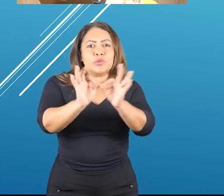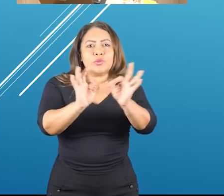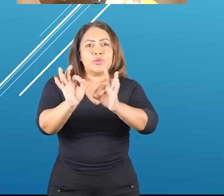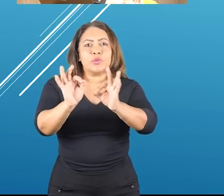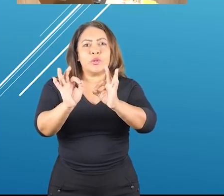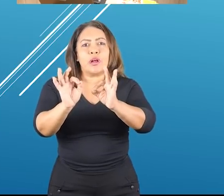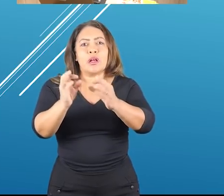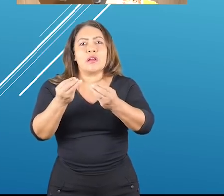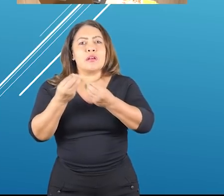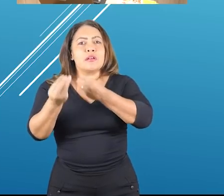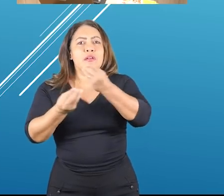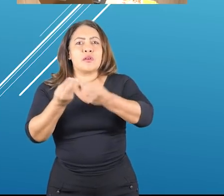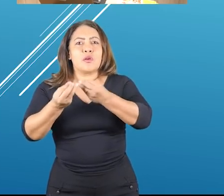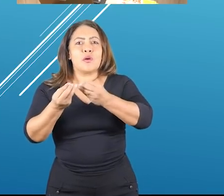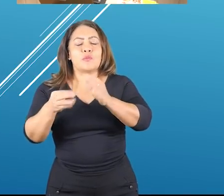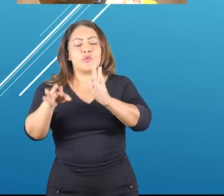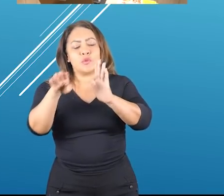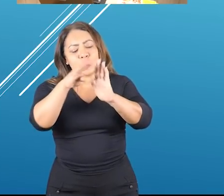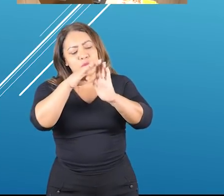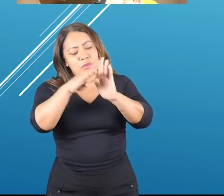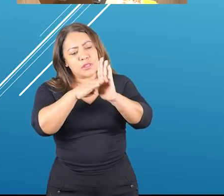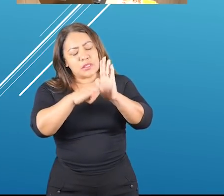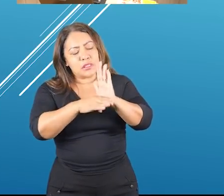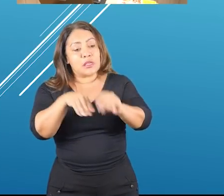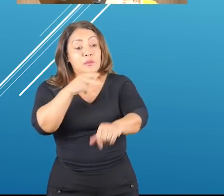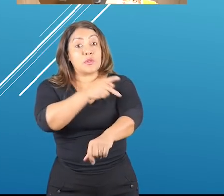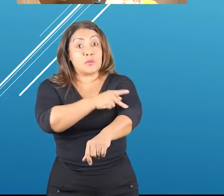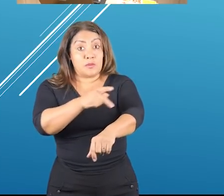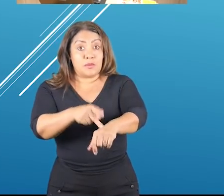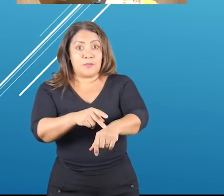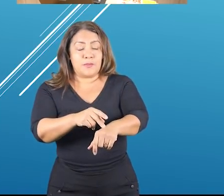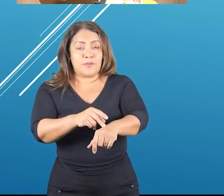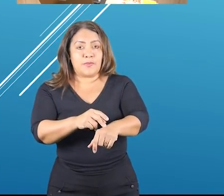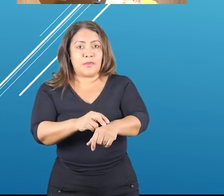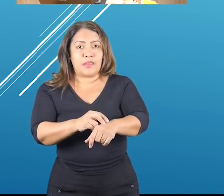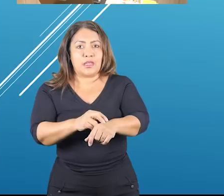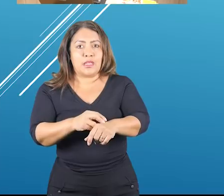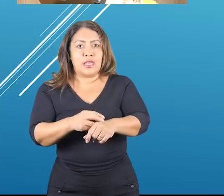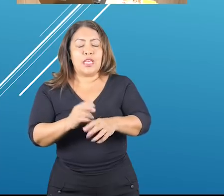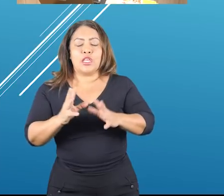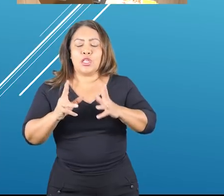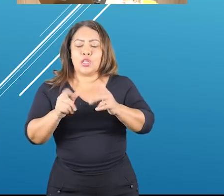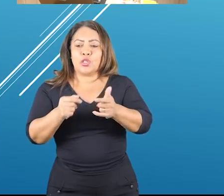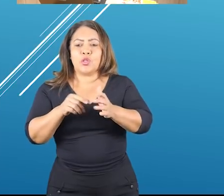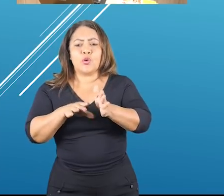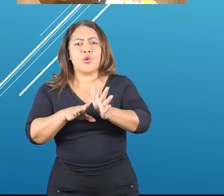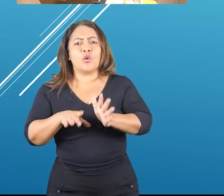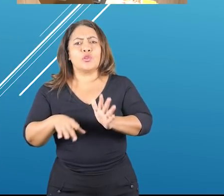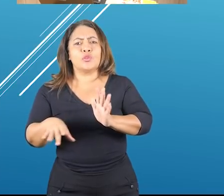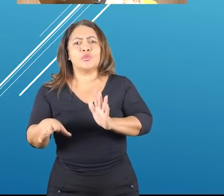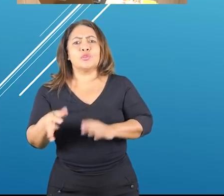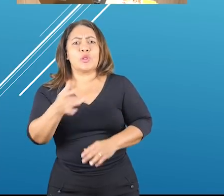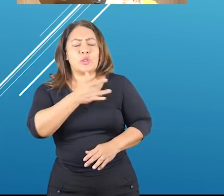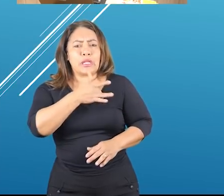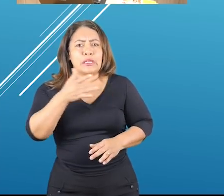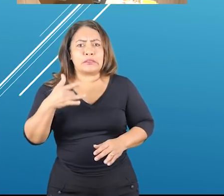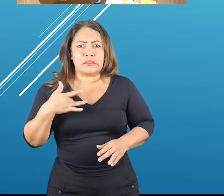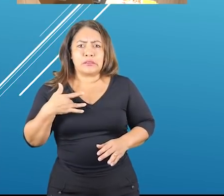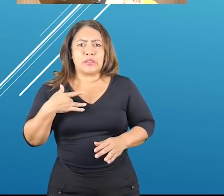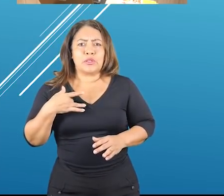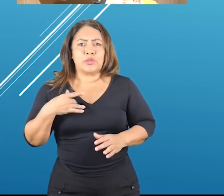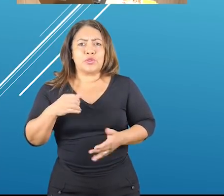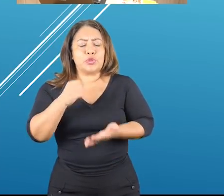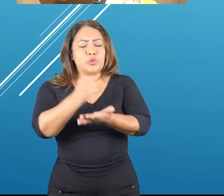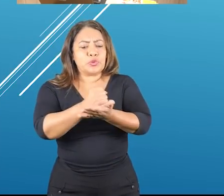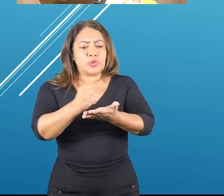elaboramos quadros tentando assegurar os princípios pedagógicos e as questões de saúde recomendadas na pesquisa e